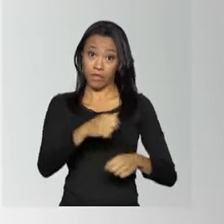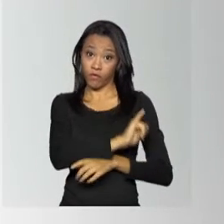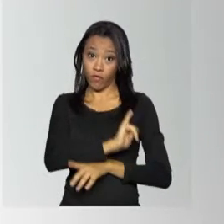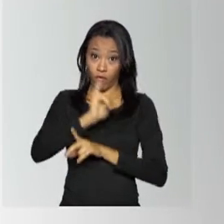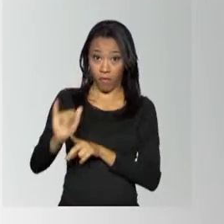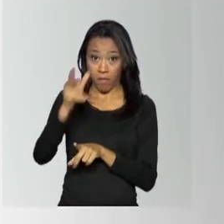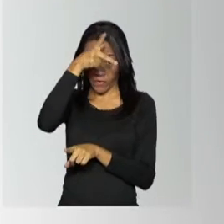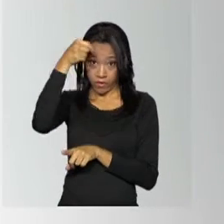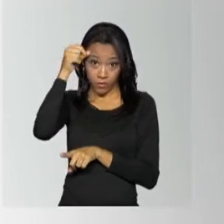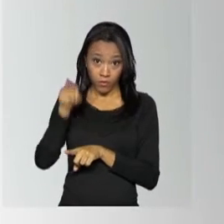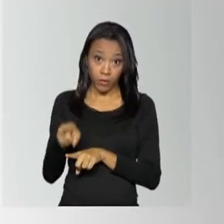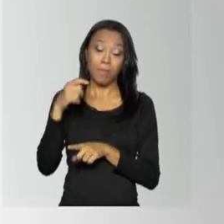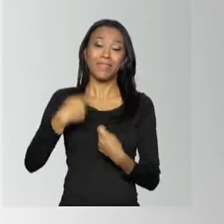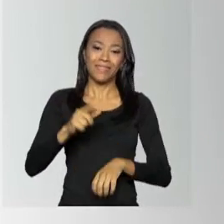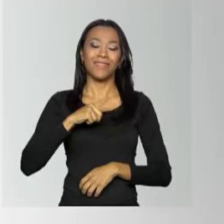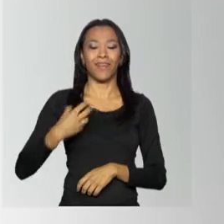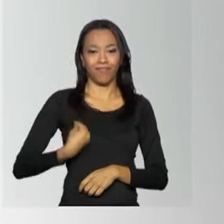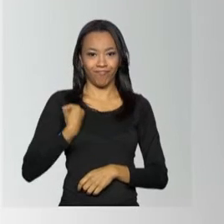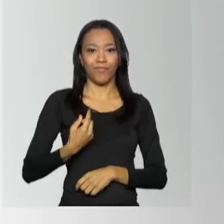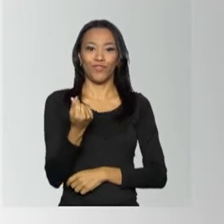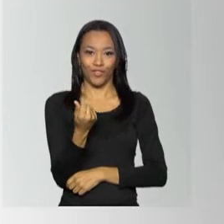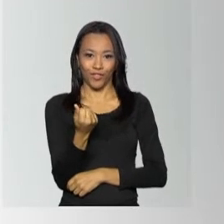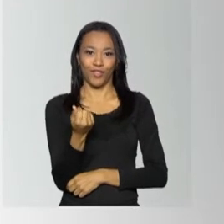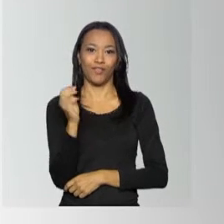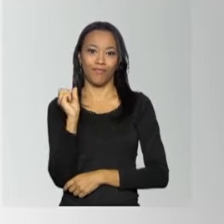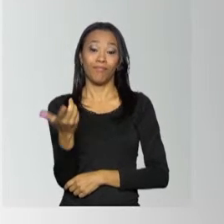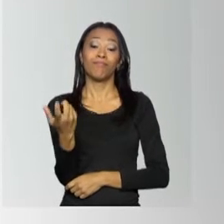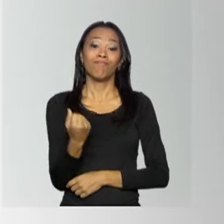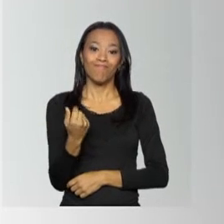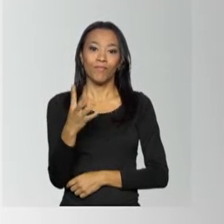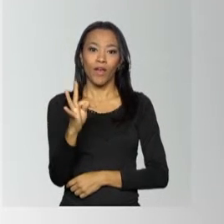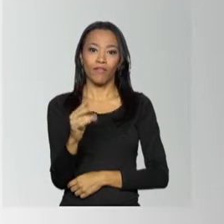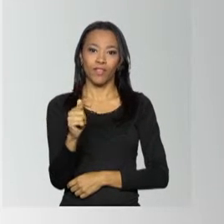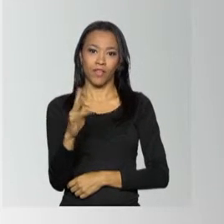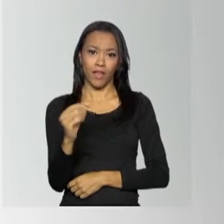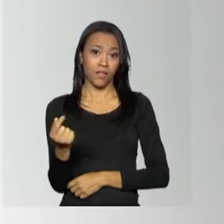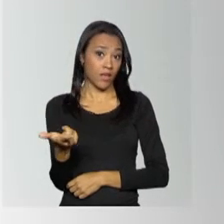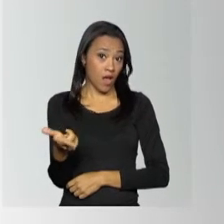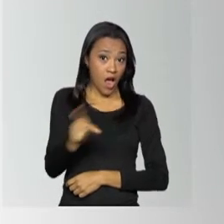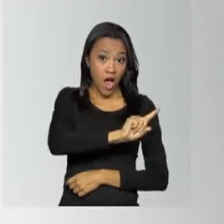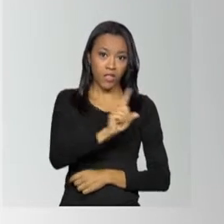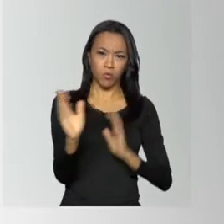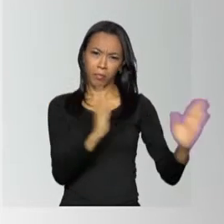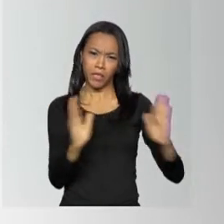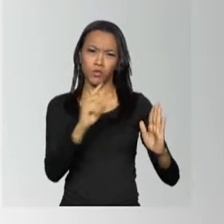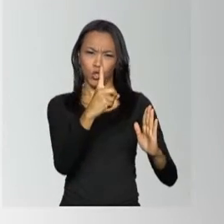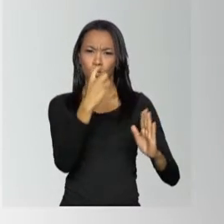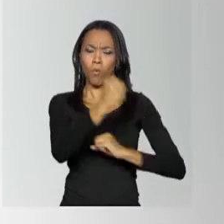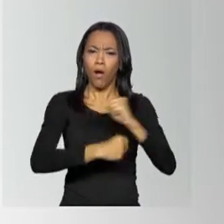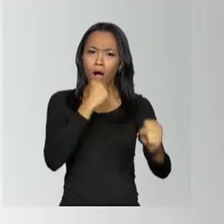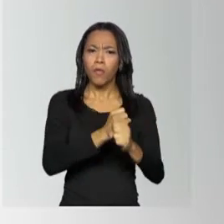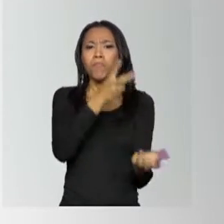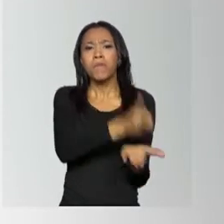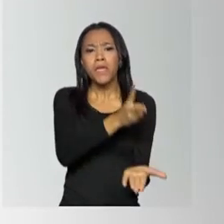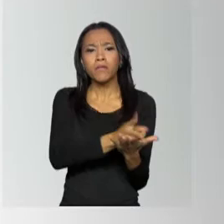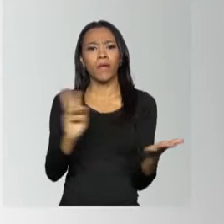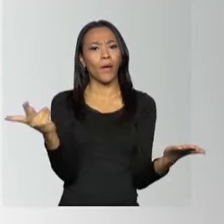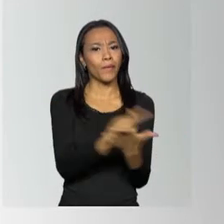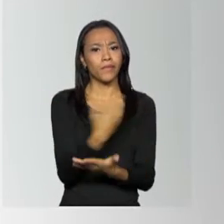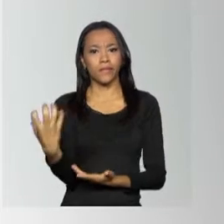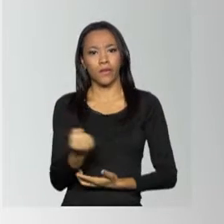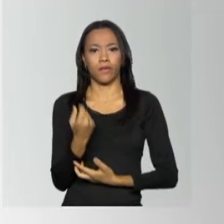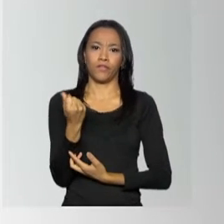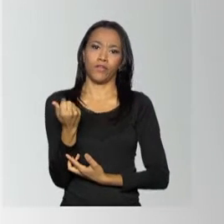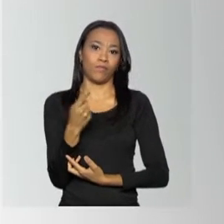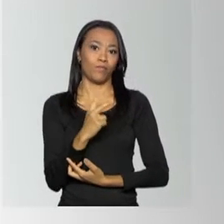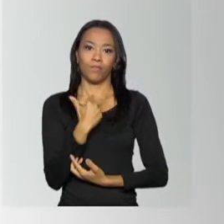É preciso ter saldo na conta do FGTS e não pode ter sido realizado o saque pelos mesmos motivos há menos de um